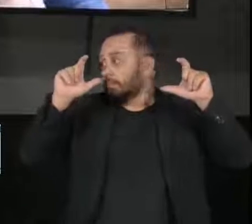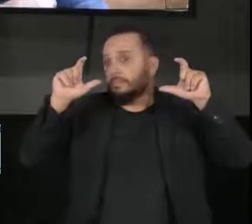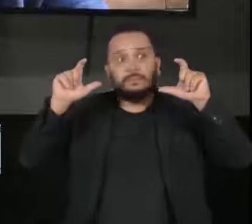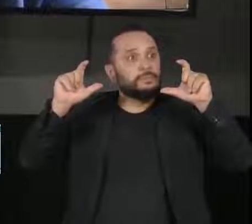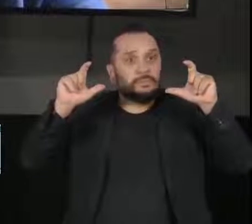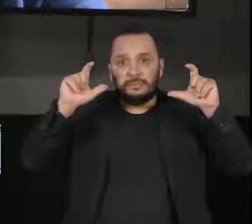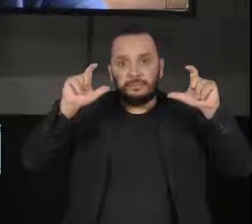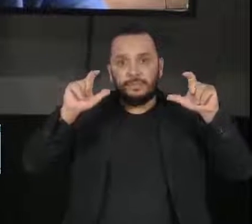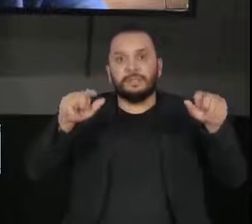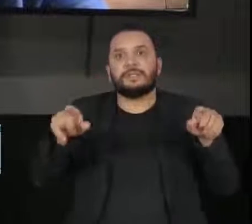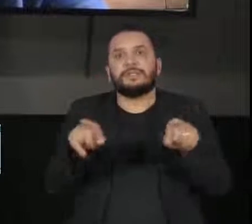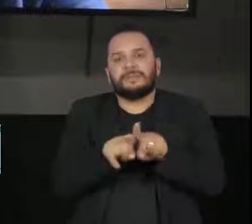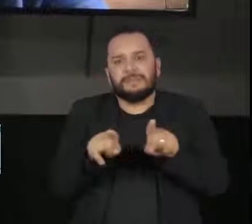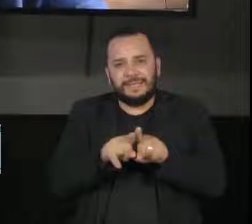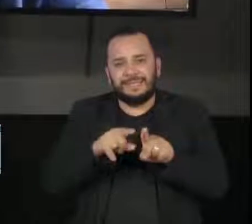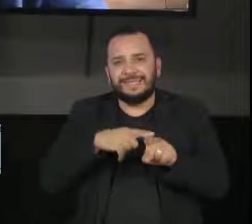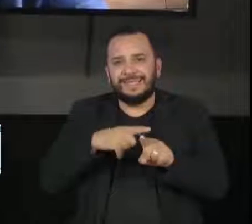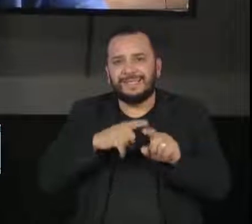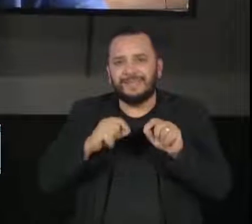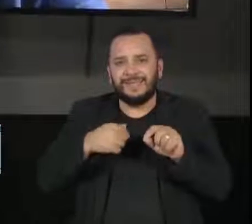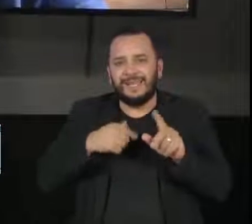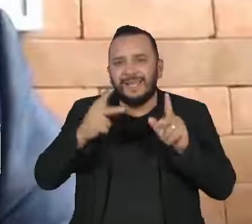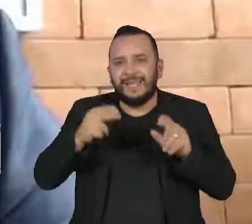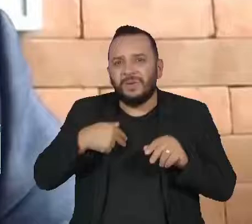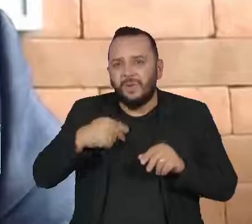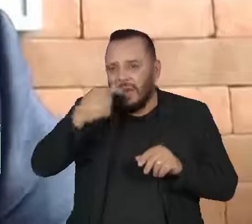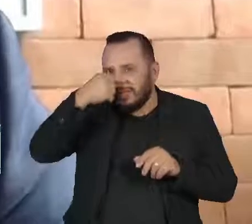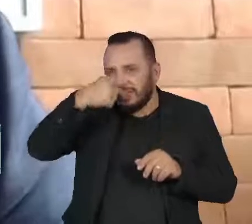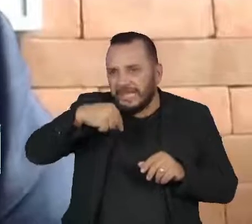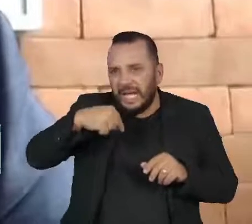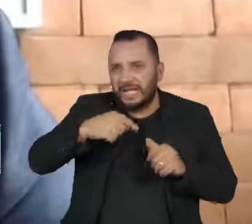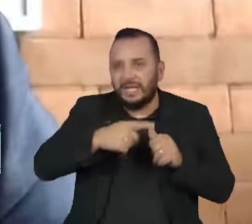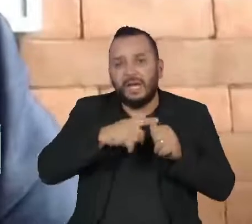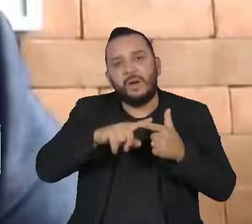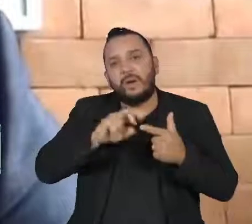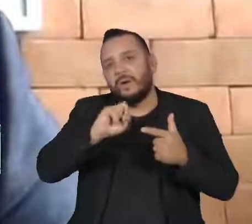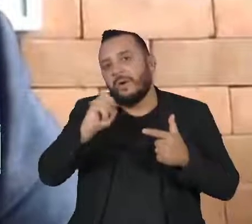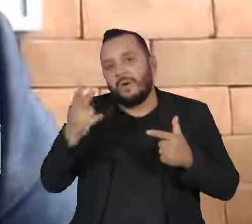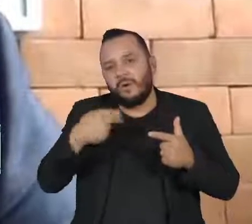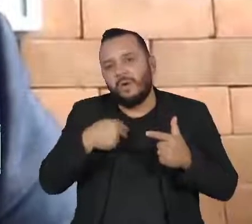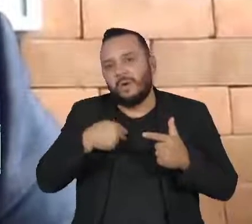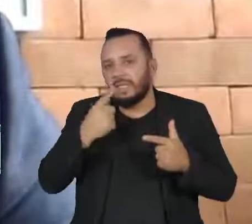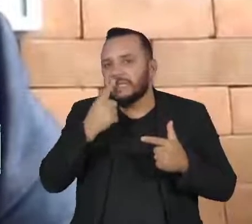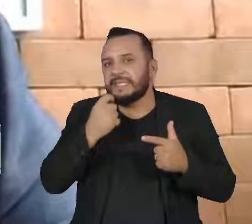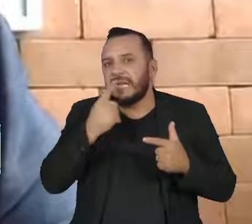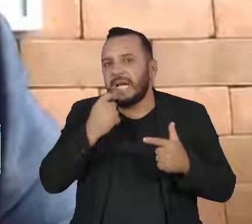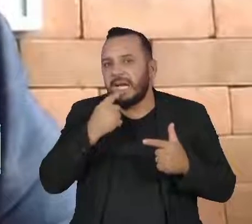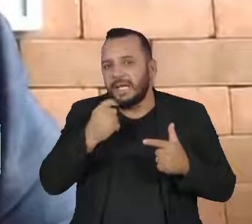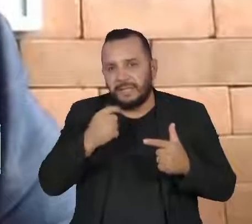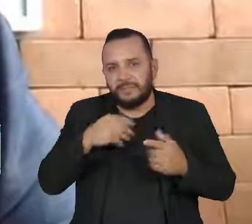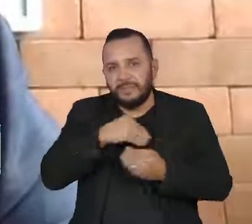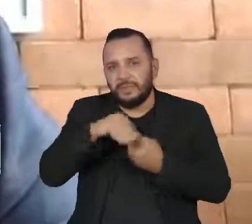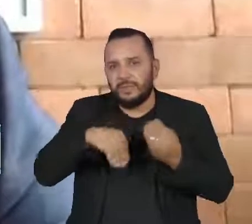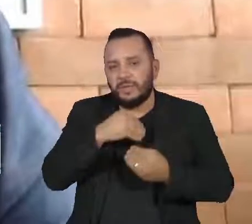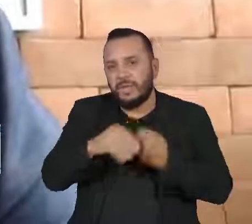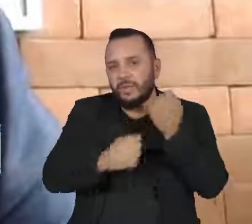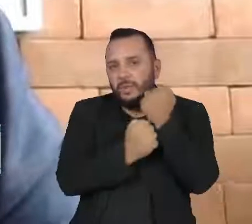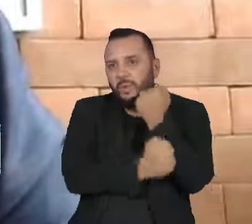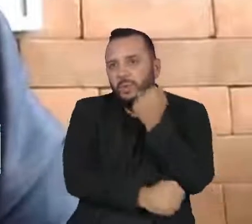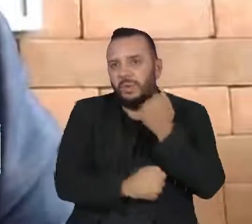um catarro e sangue nas fezes, dor abdominal que se estende, que não